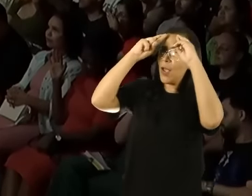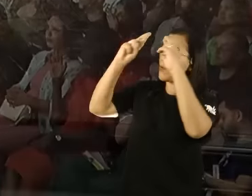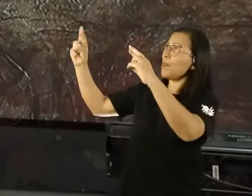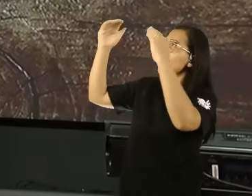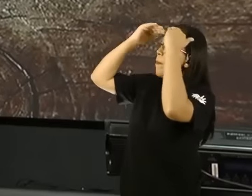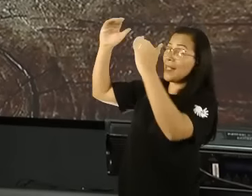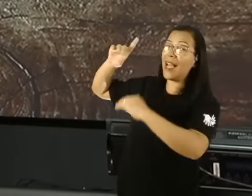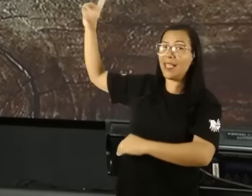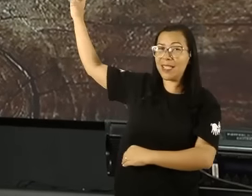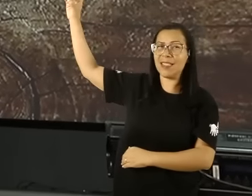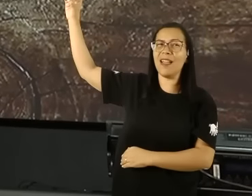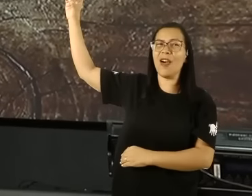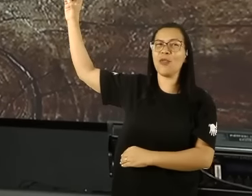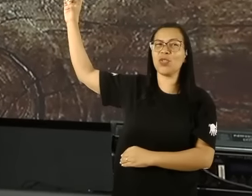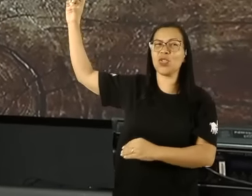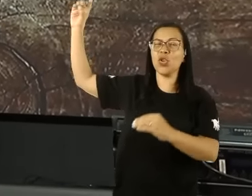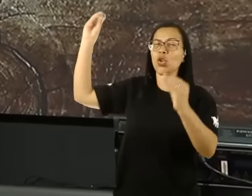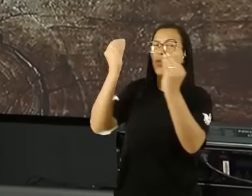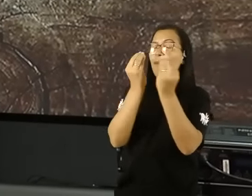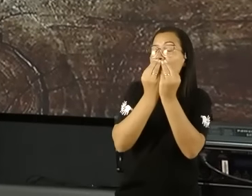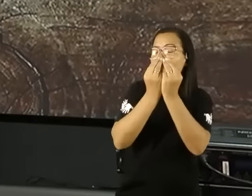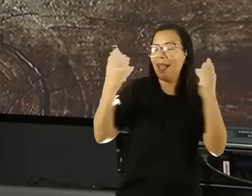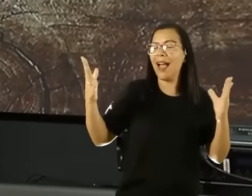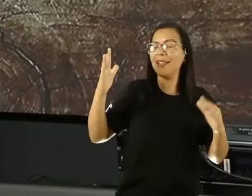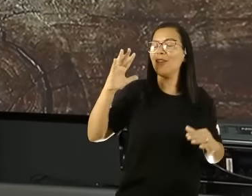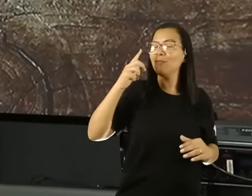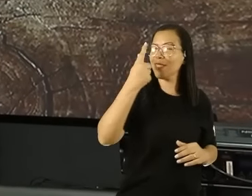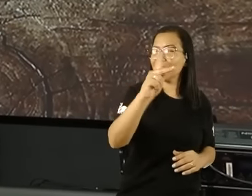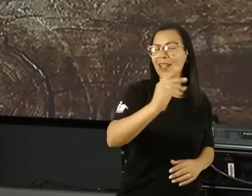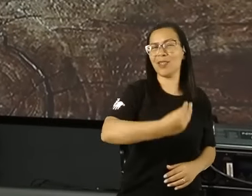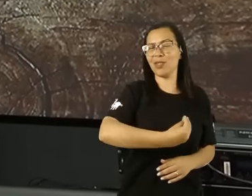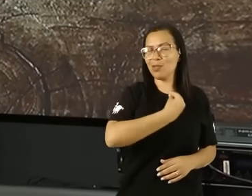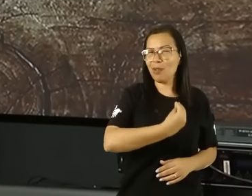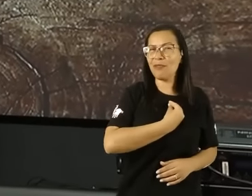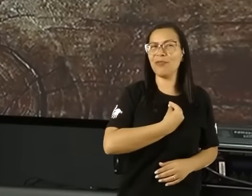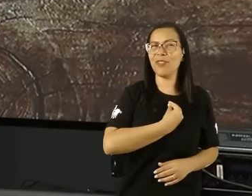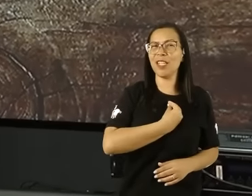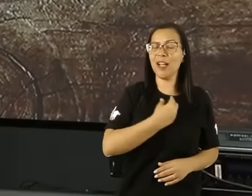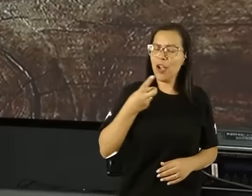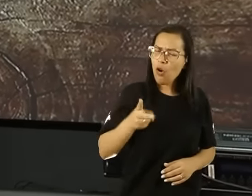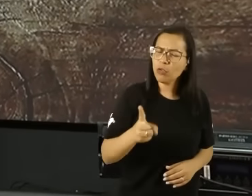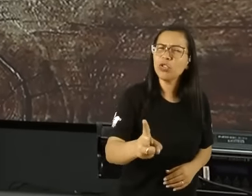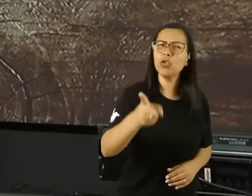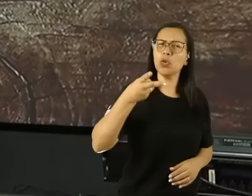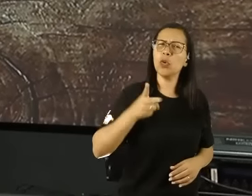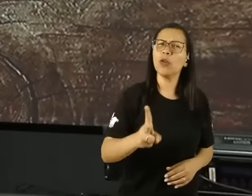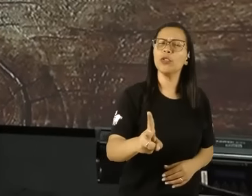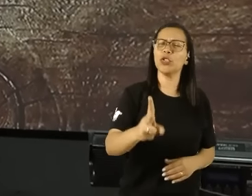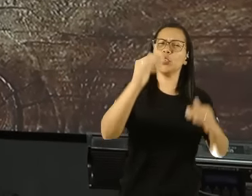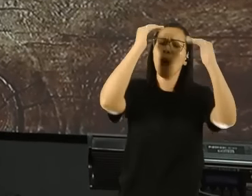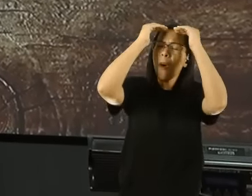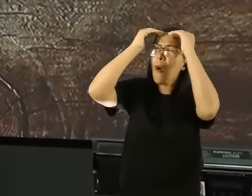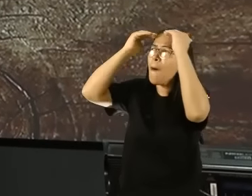você, você é certeiro. Você não fica rodeando, não. Não tem que fazer muita coisa em muito tempo. Você é rápido. Você faz mais em